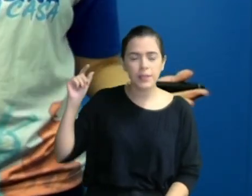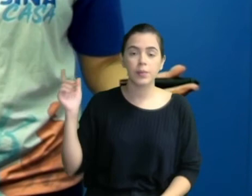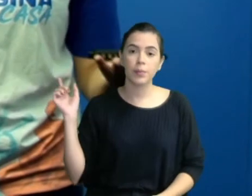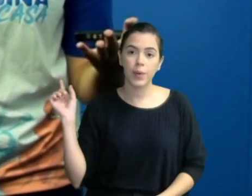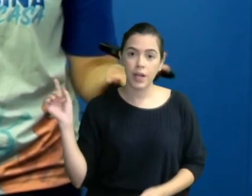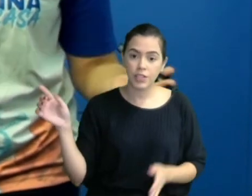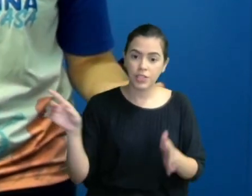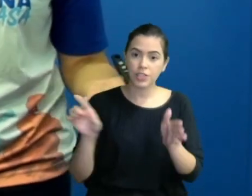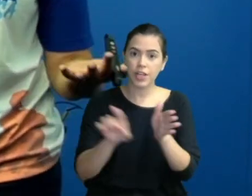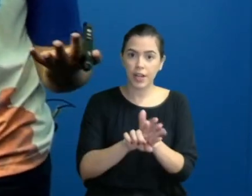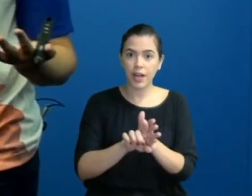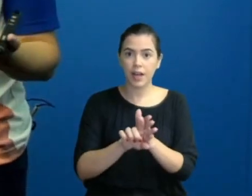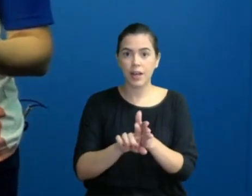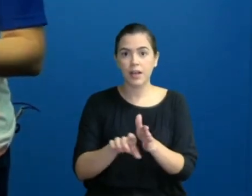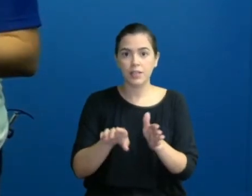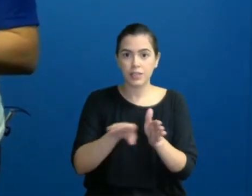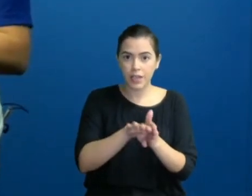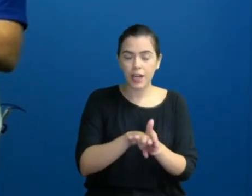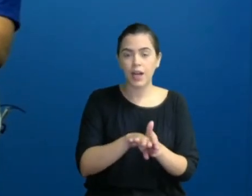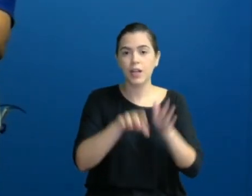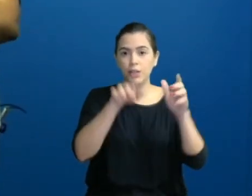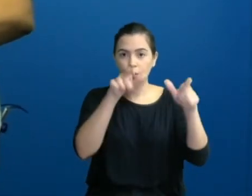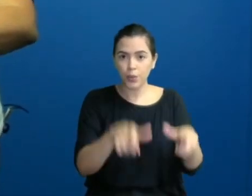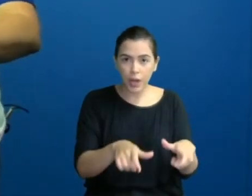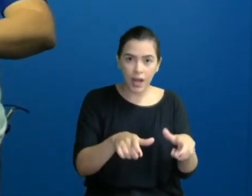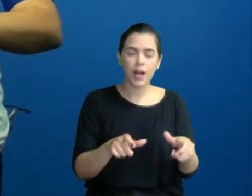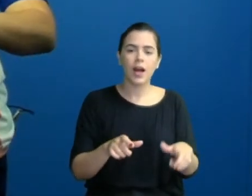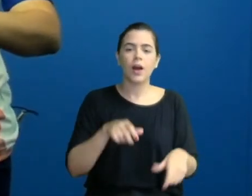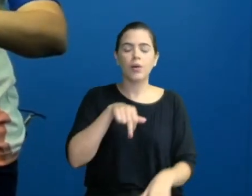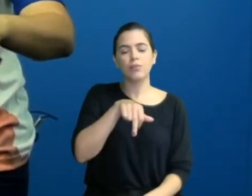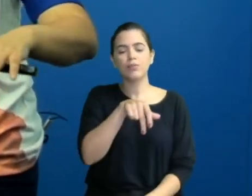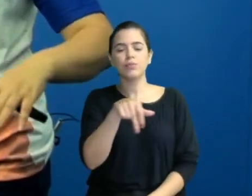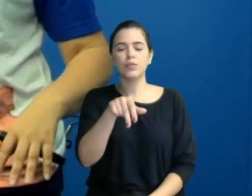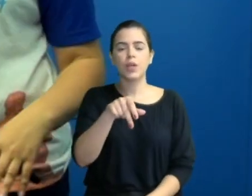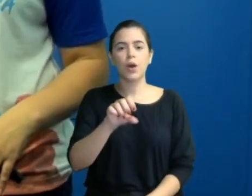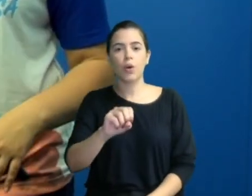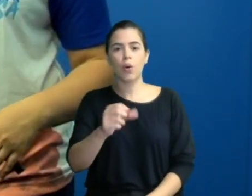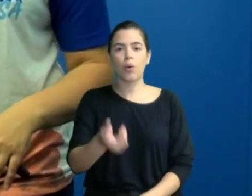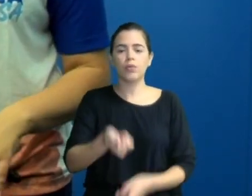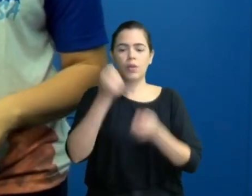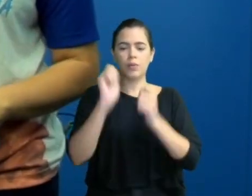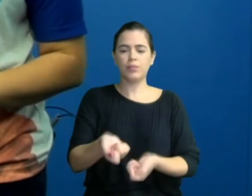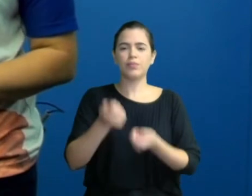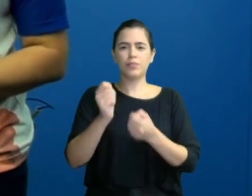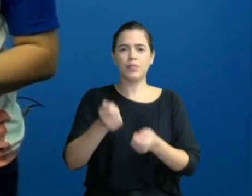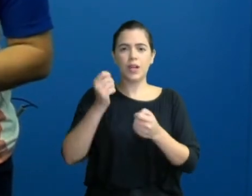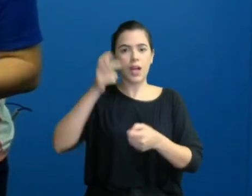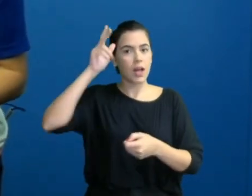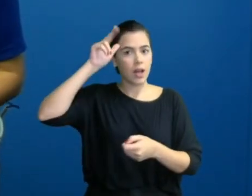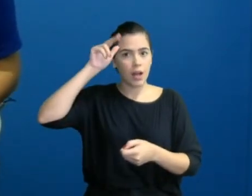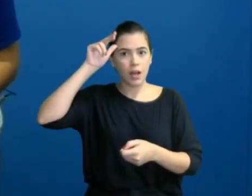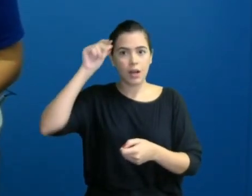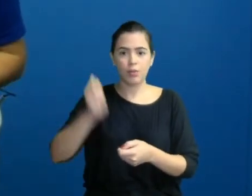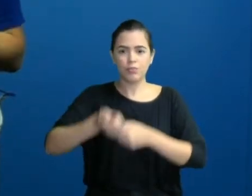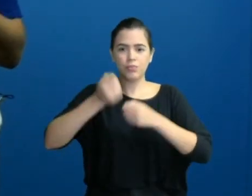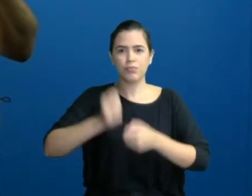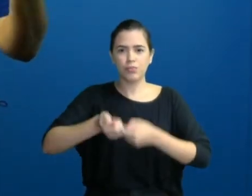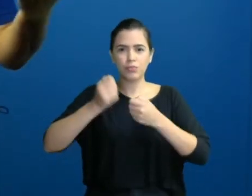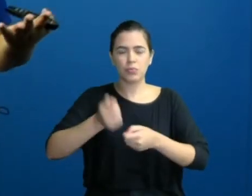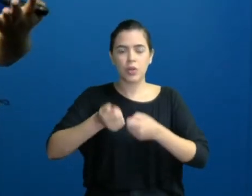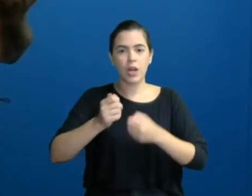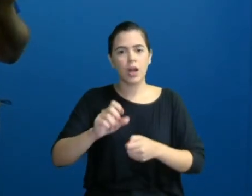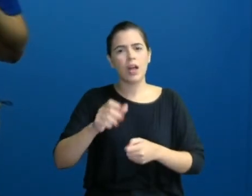ia andando a pé, né? Ou ia com um animal puxando uma carroça, uma coisa assim. E demorava muito, gente,